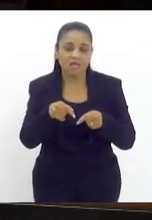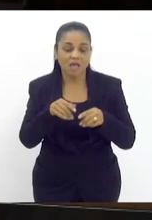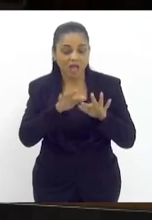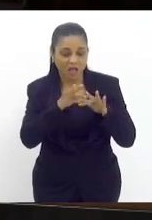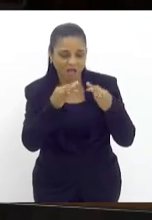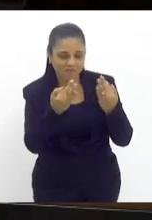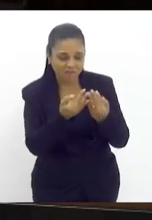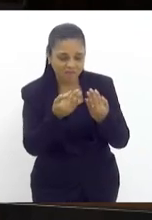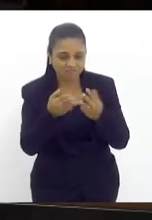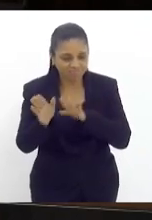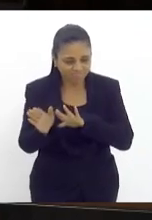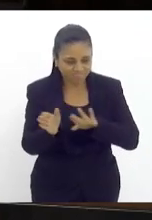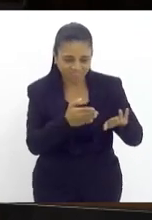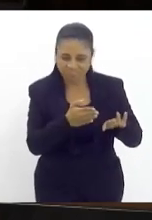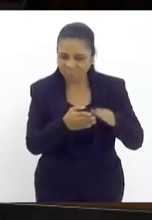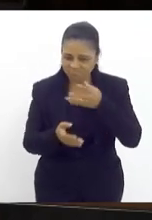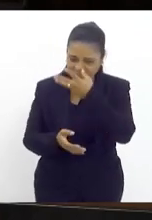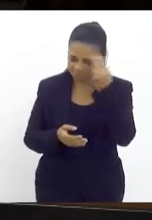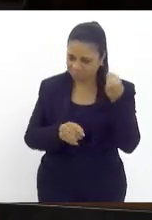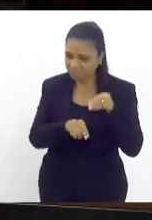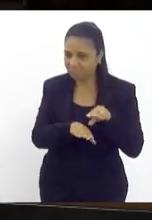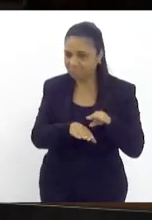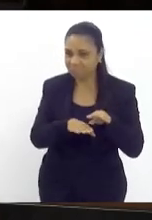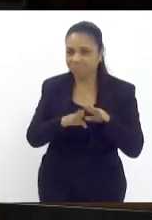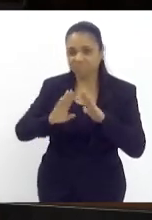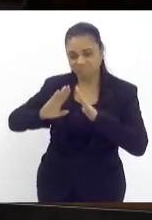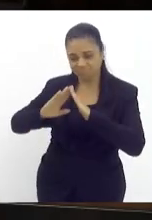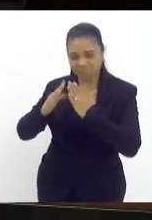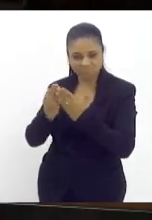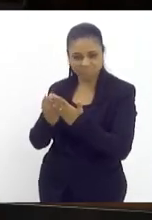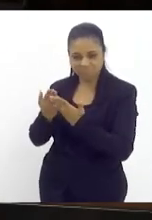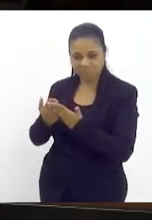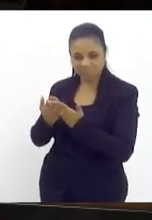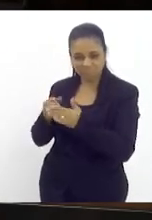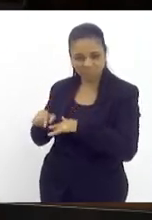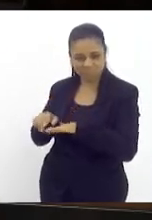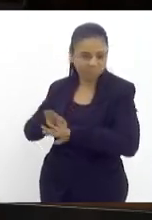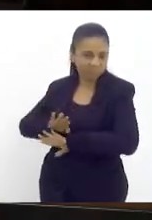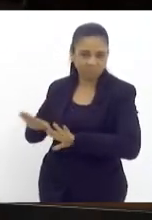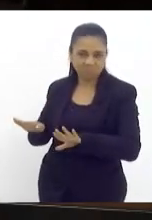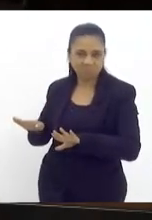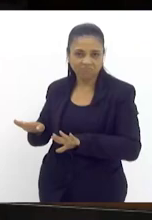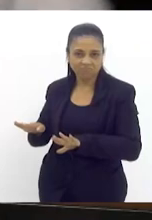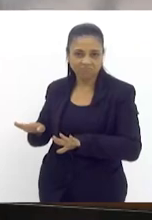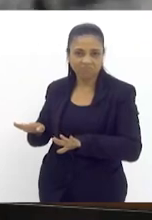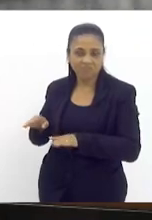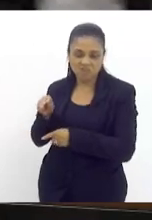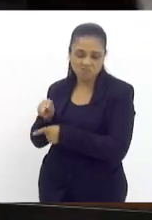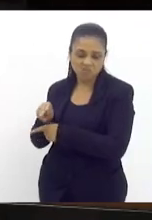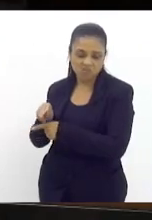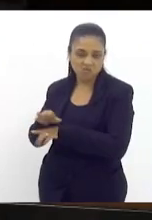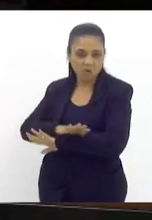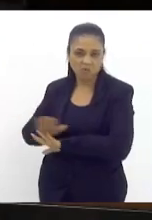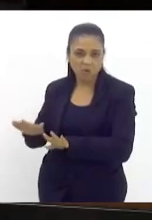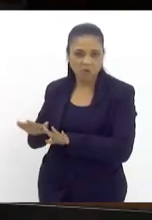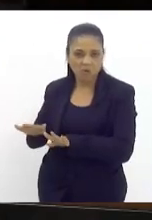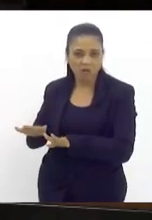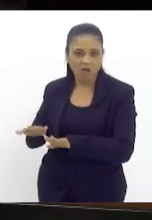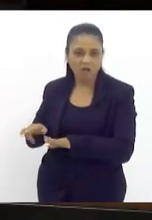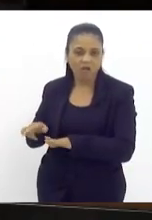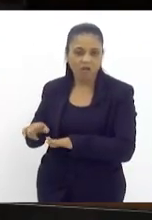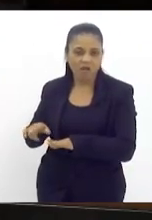da jogada, utilitarista, né, tal, fica só na externo e deixa a escola cuidar. Porque daí a gente